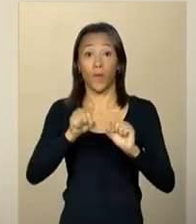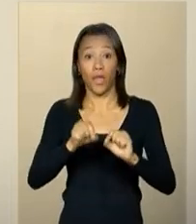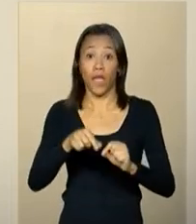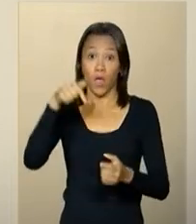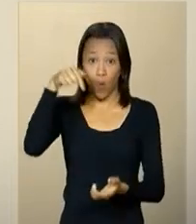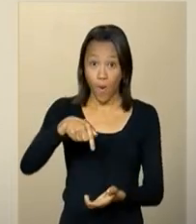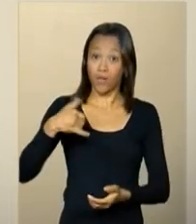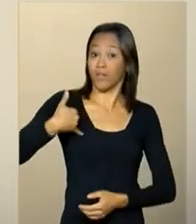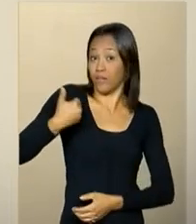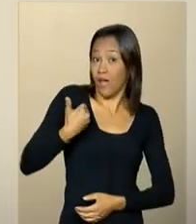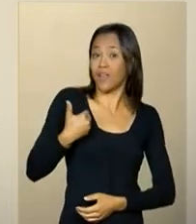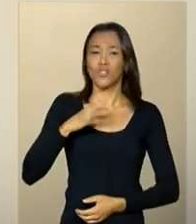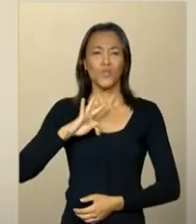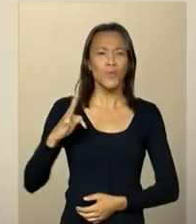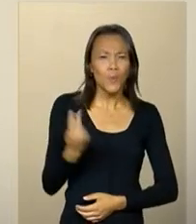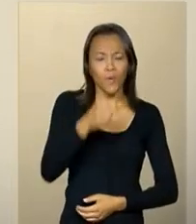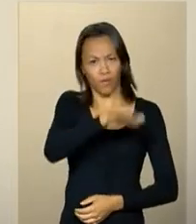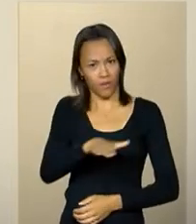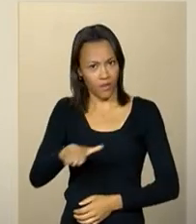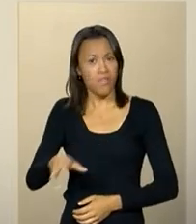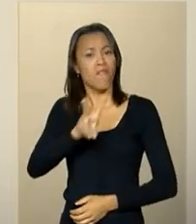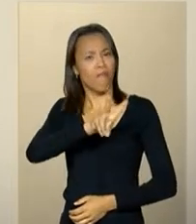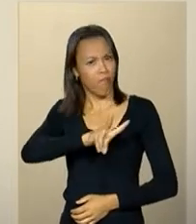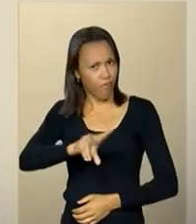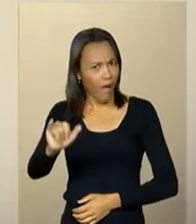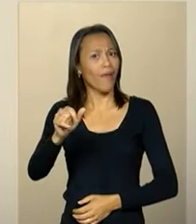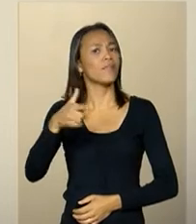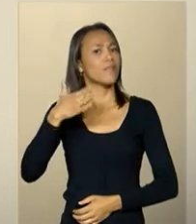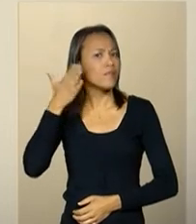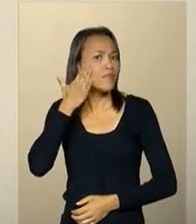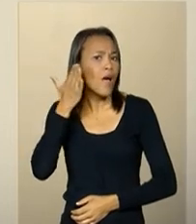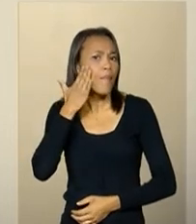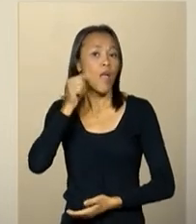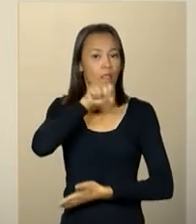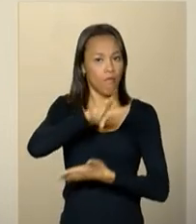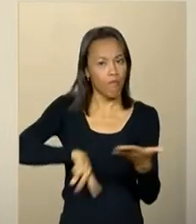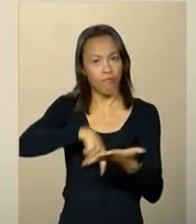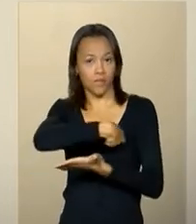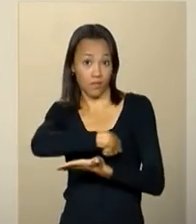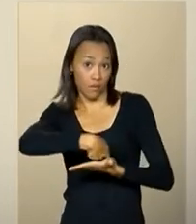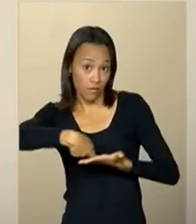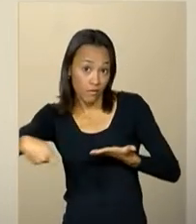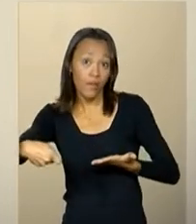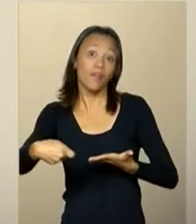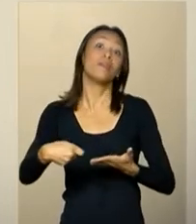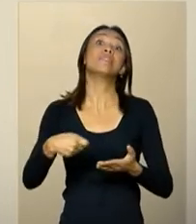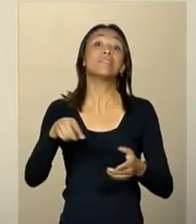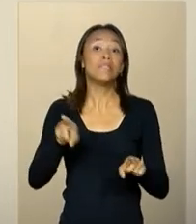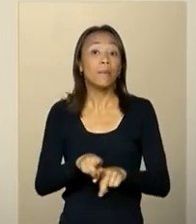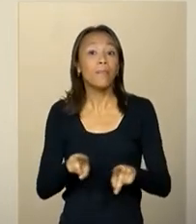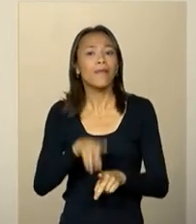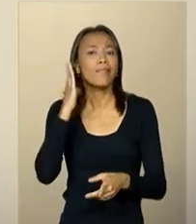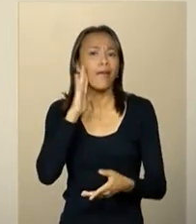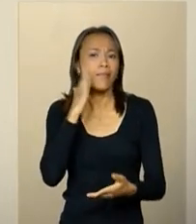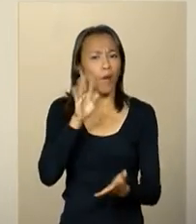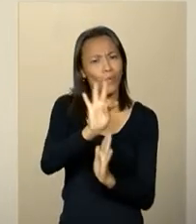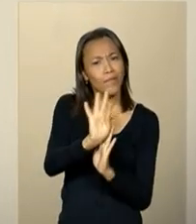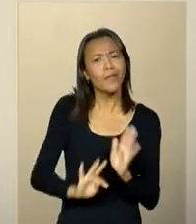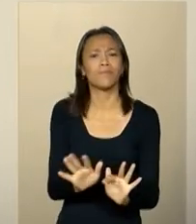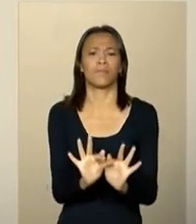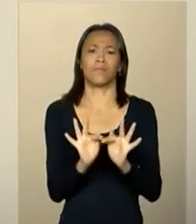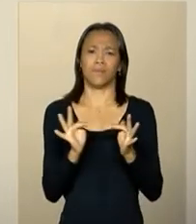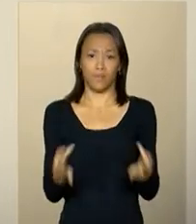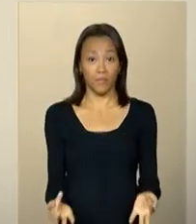que com essa idade toda criança vai ter que saber ler escrever interpretar um texto